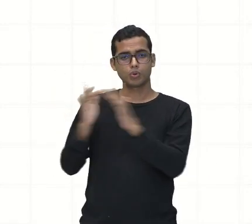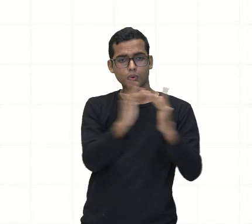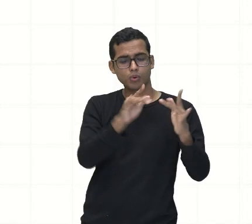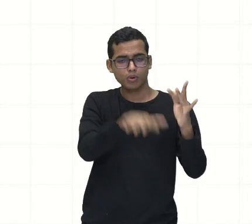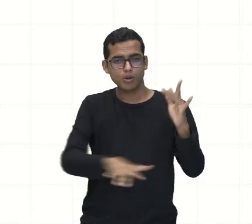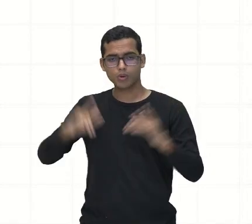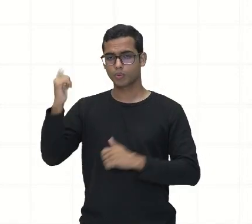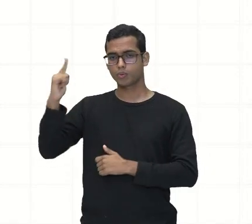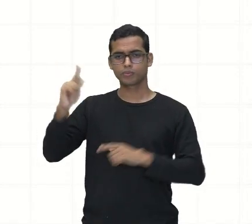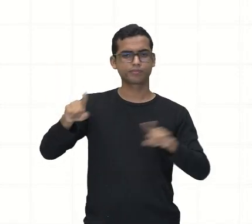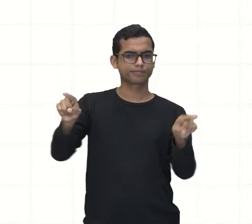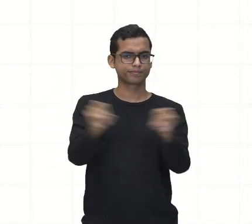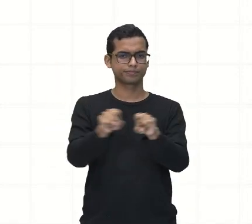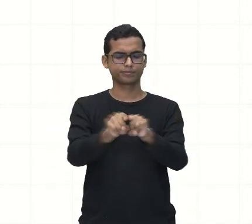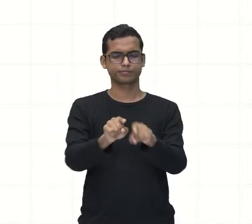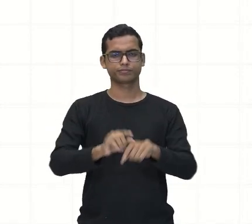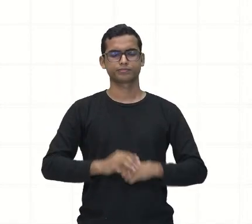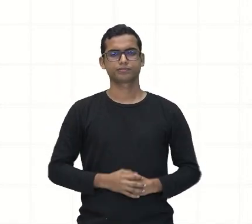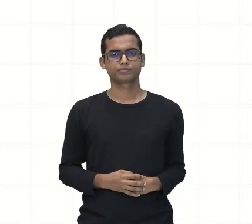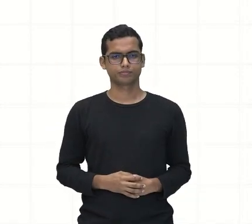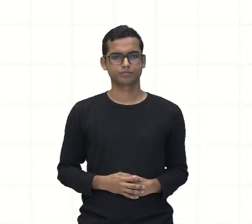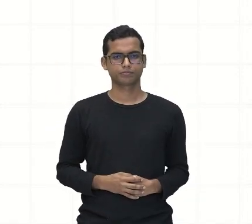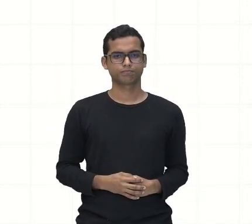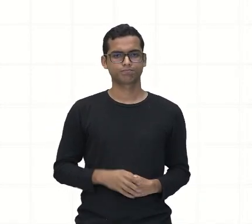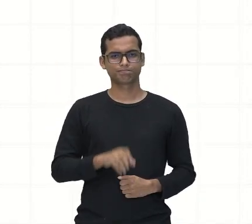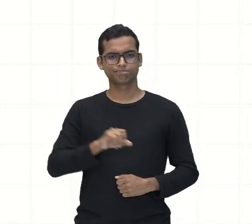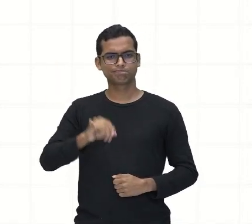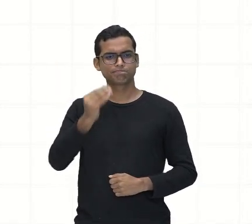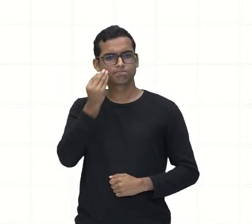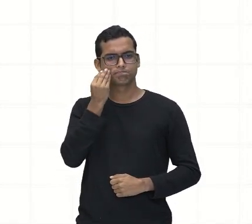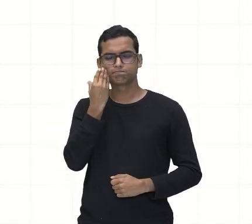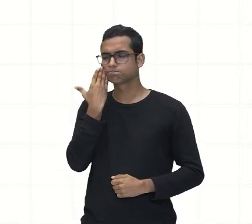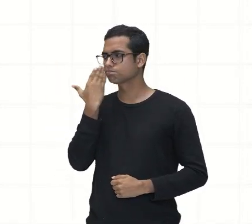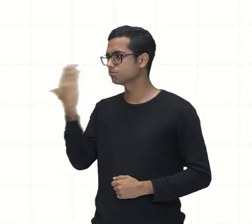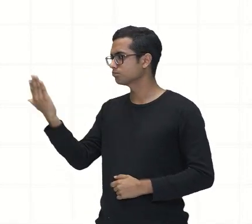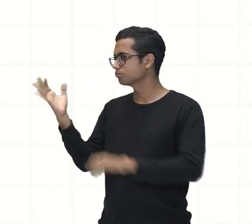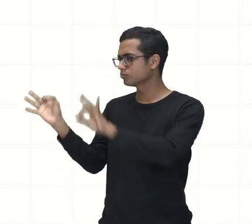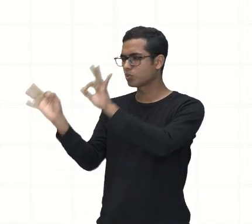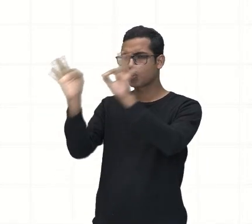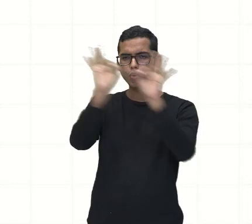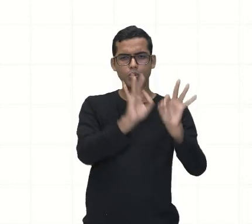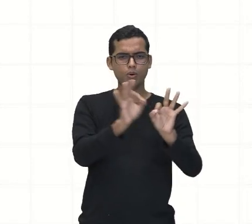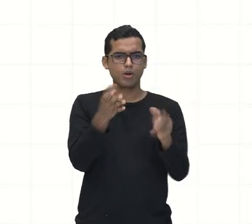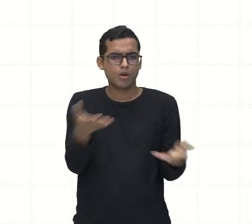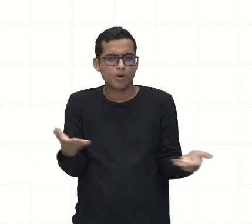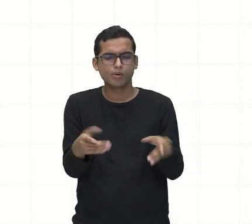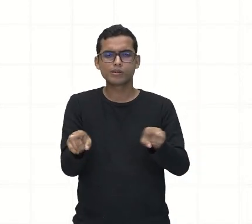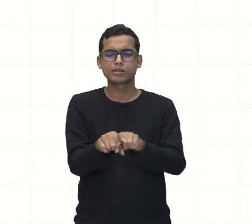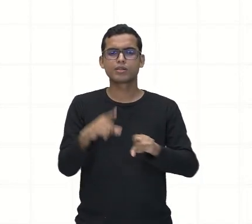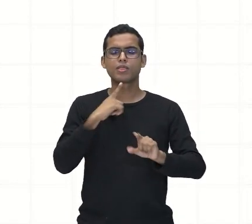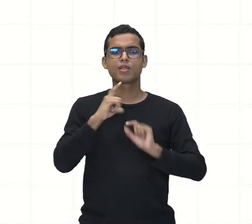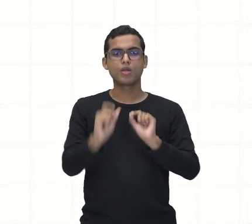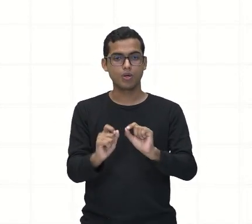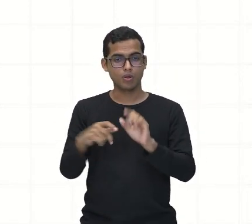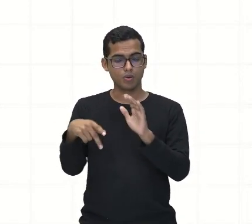geográfico. Então, se eu observar esse gráfico aqui, né, o que nós temos? Nós temos o gráfico do